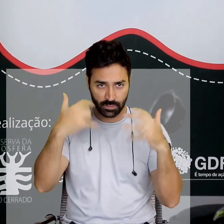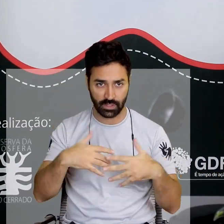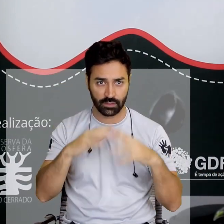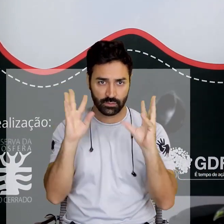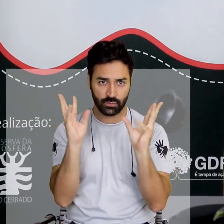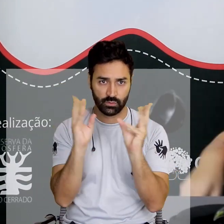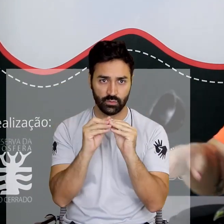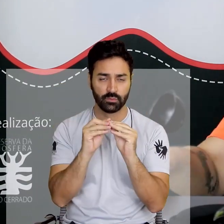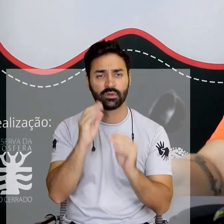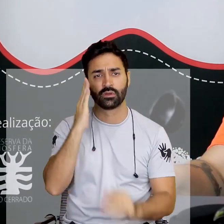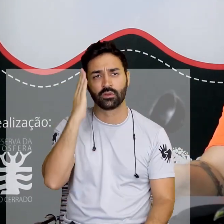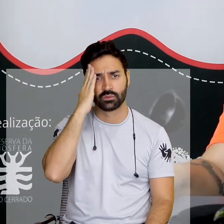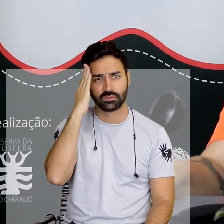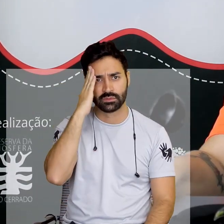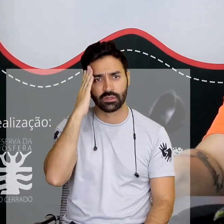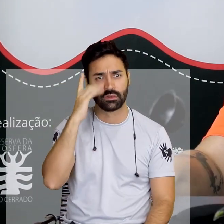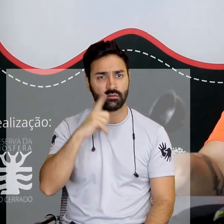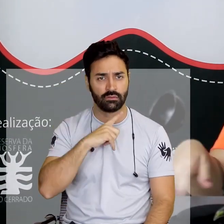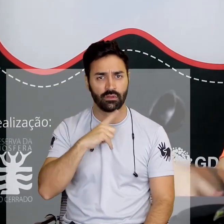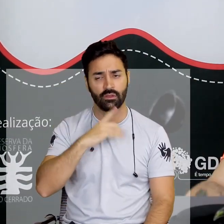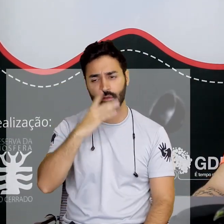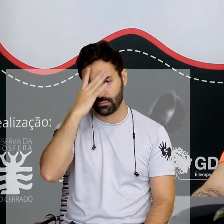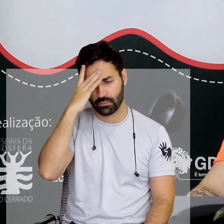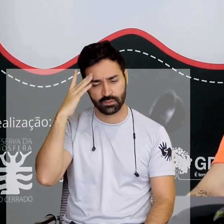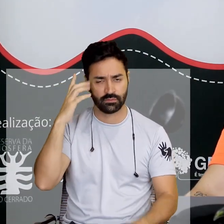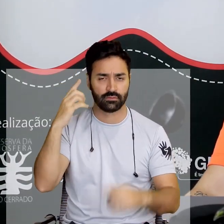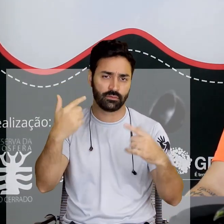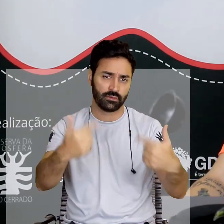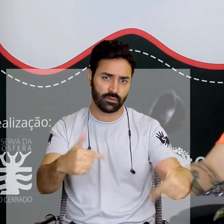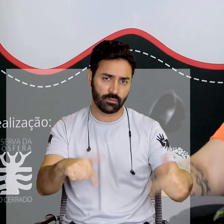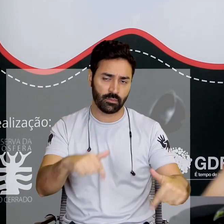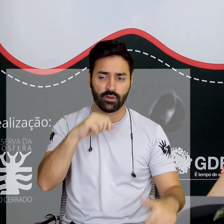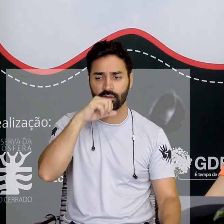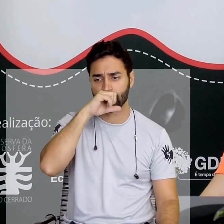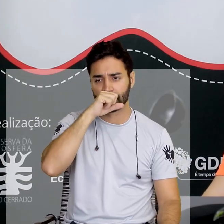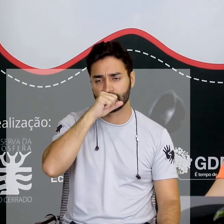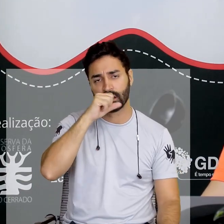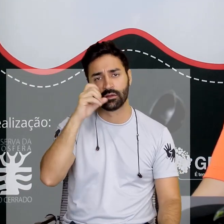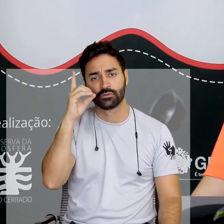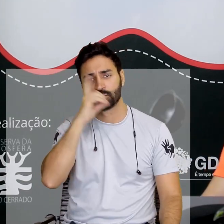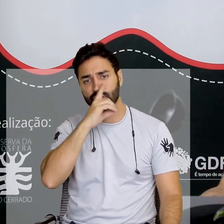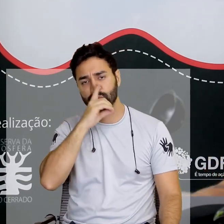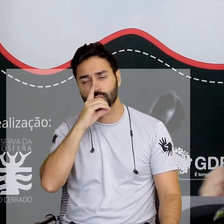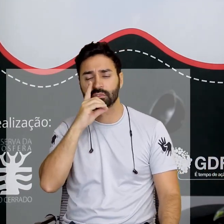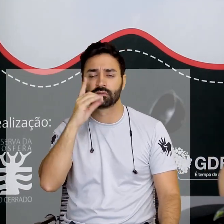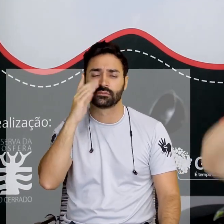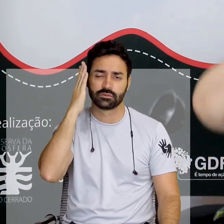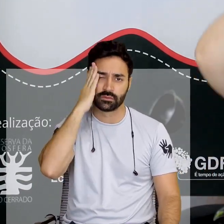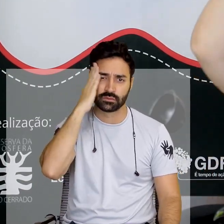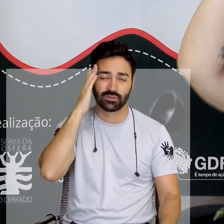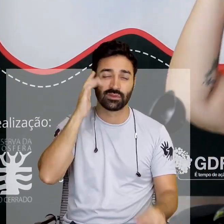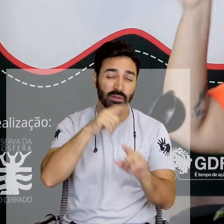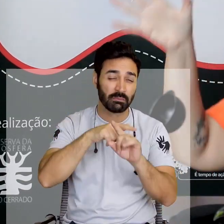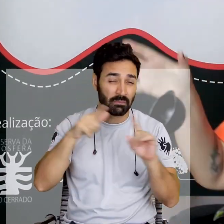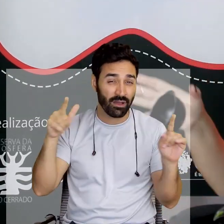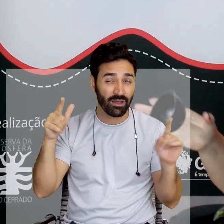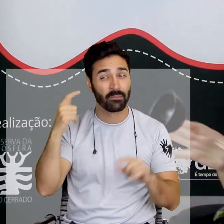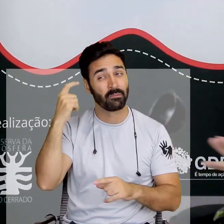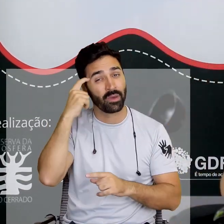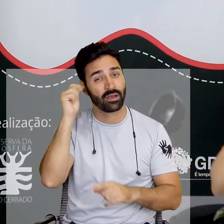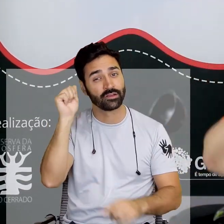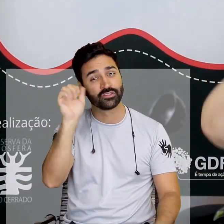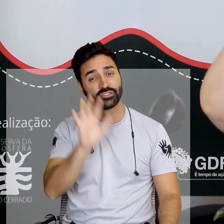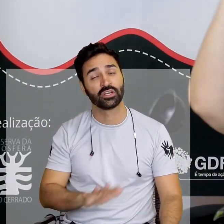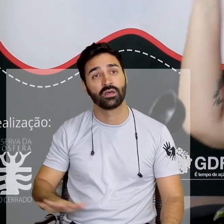Eu sei que tem gente que trabalha sábado e domingo, que tem gente que trabalha... Mas vamos pensar no geral, vamos pensar